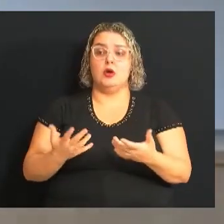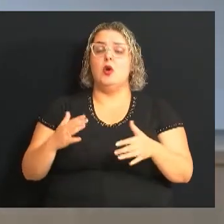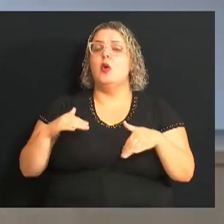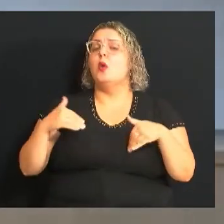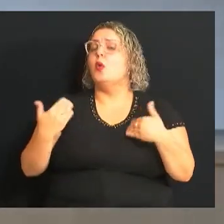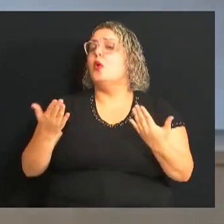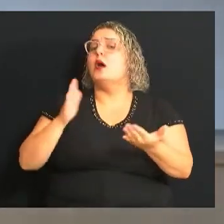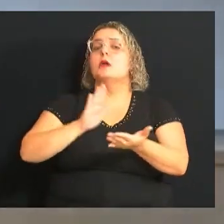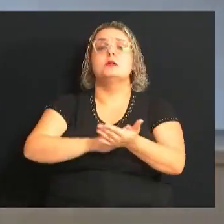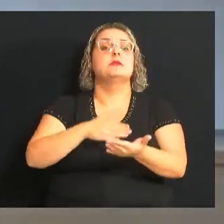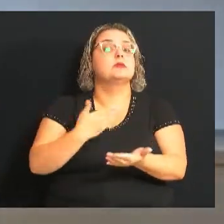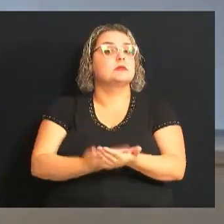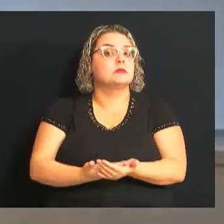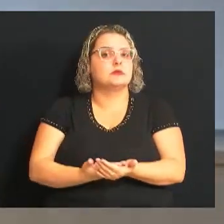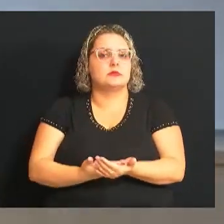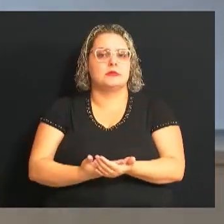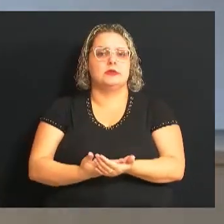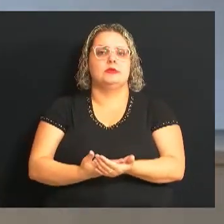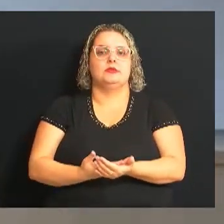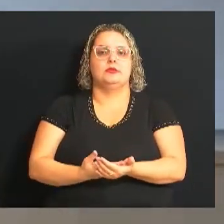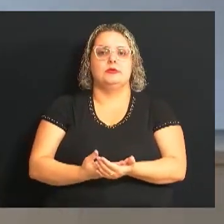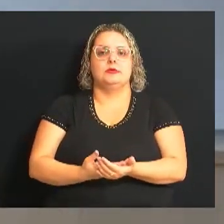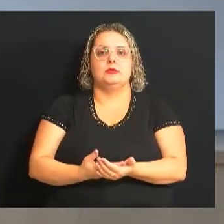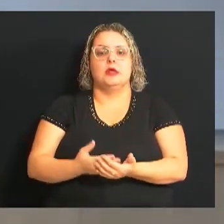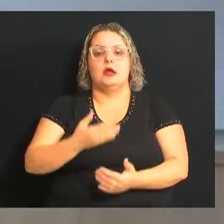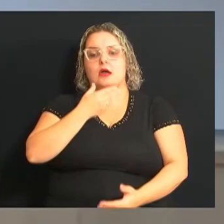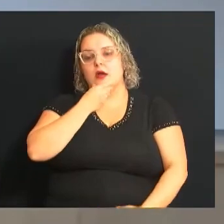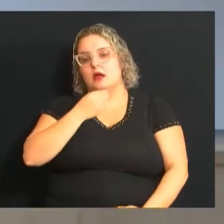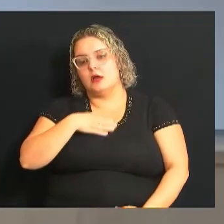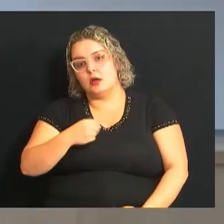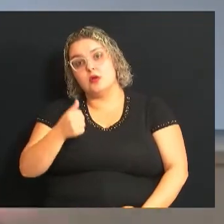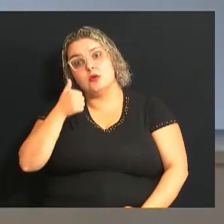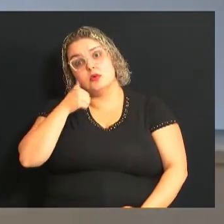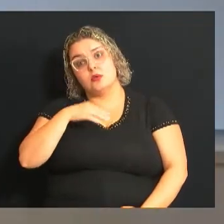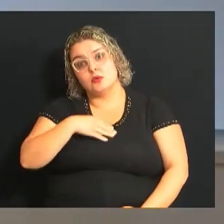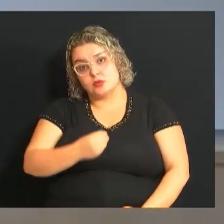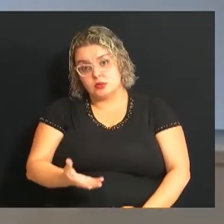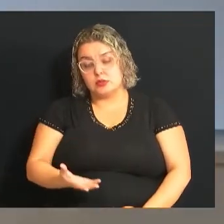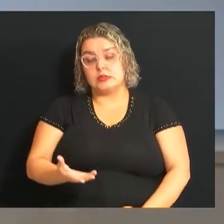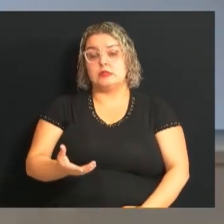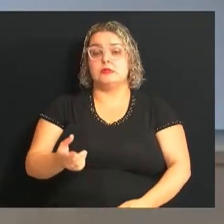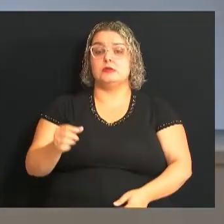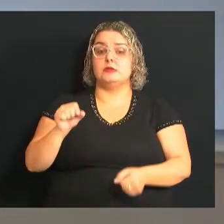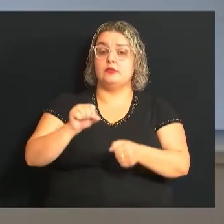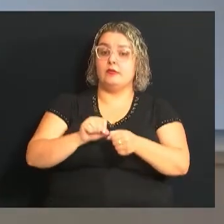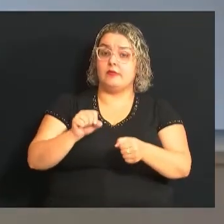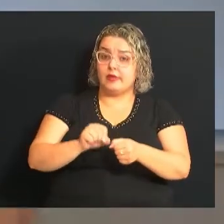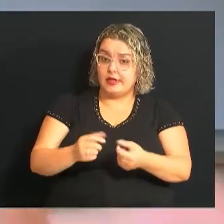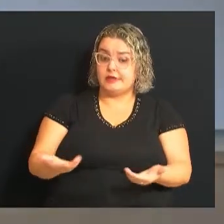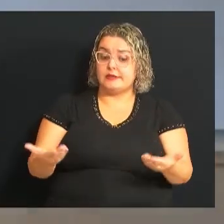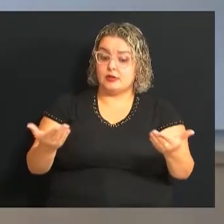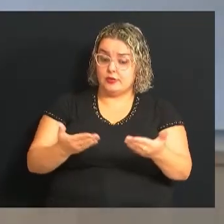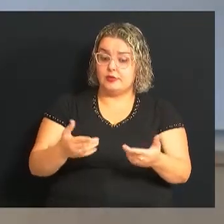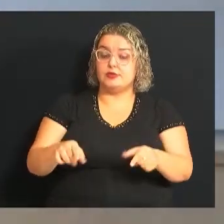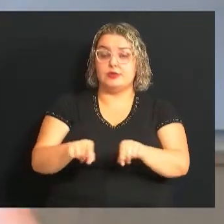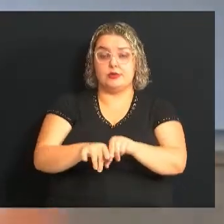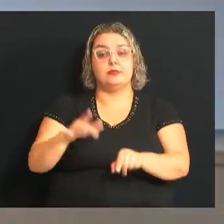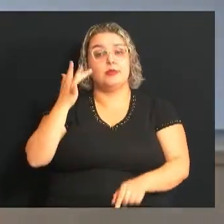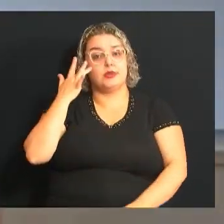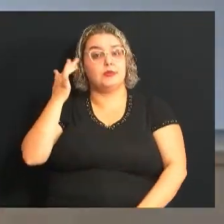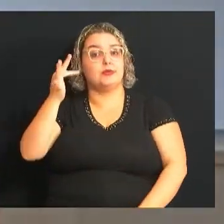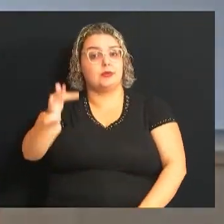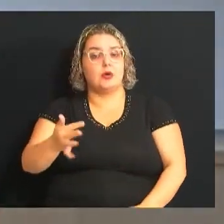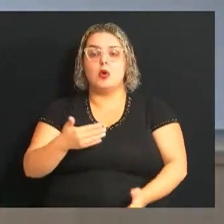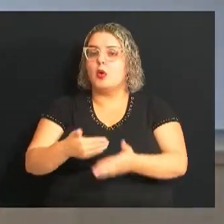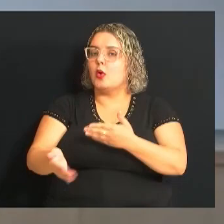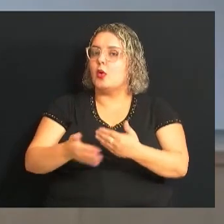fazem dessa exposição, tanto hoje como na maturidade. E aí, não só no caso deles, qualquer casal que leva a público